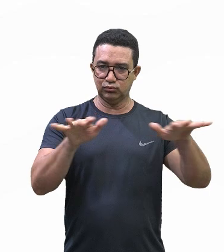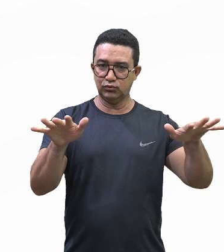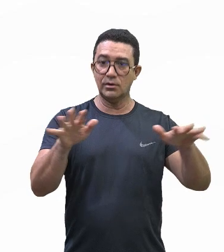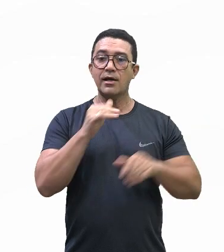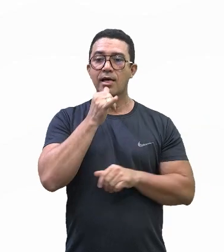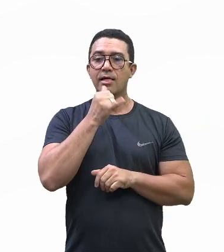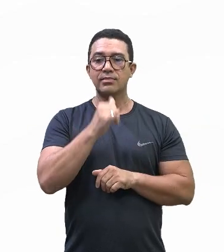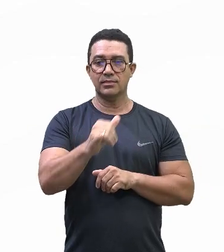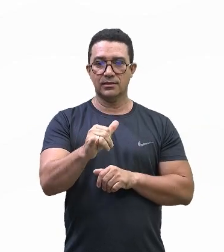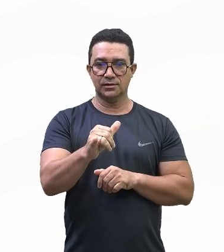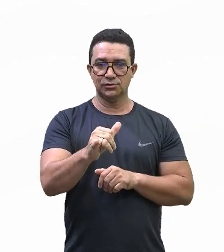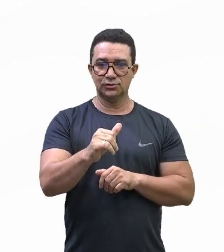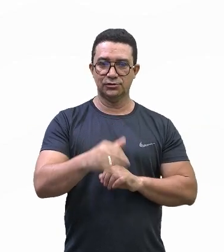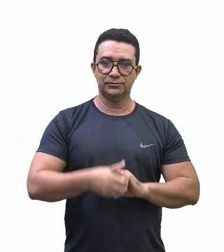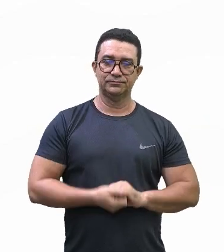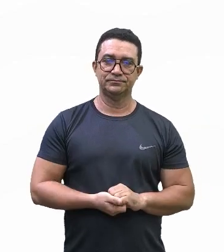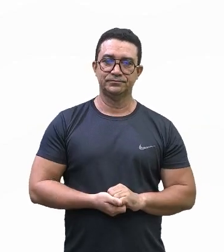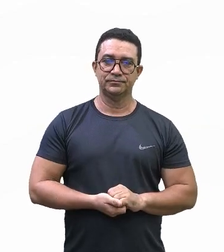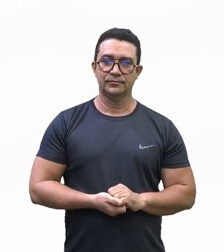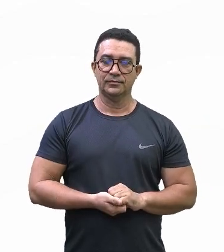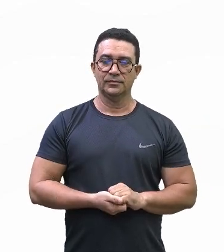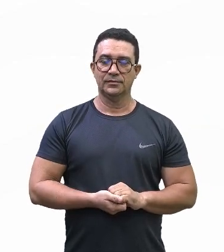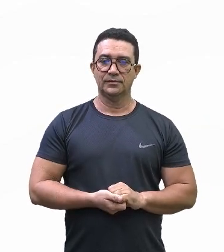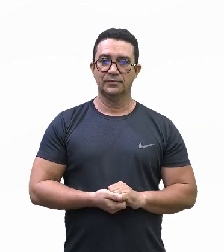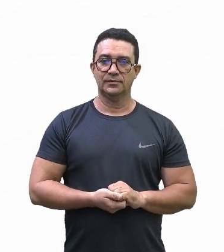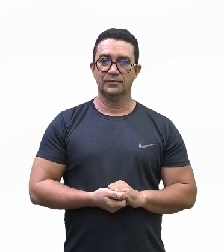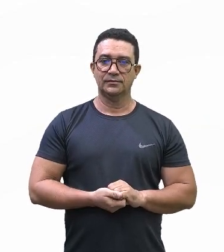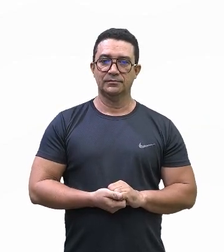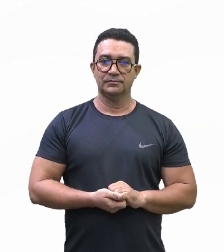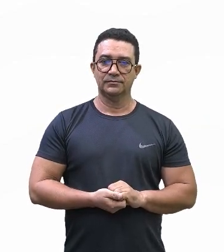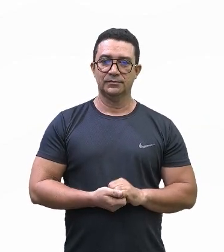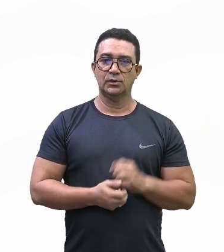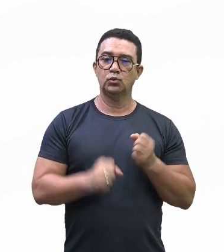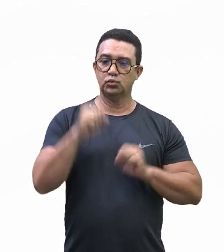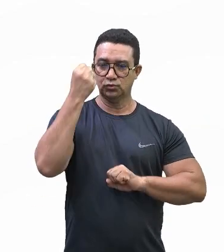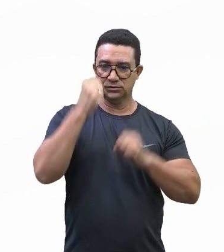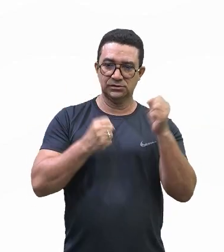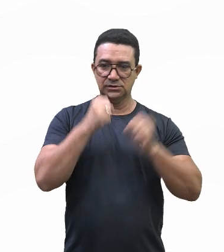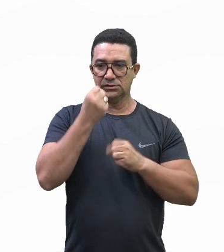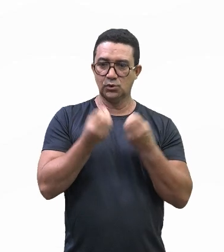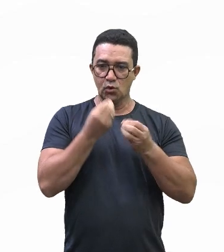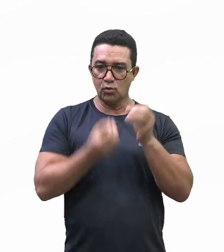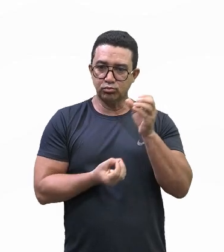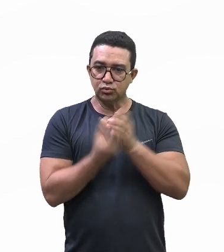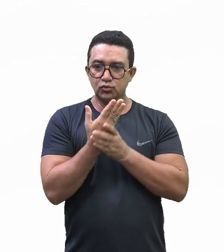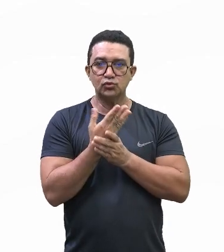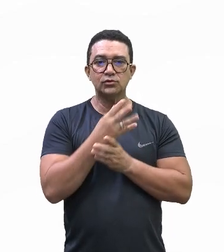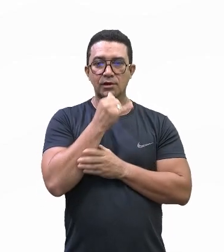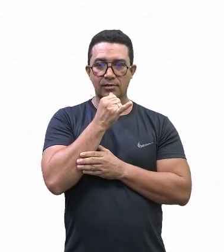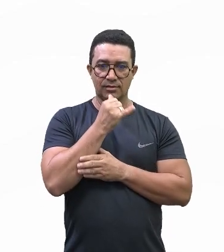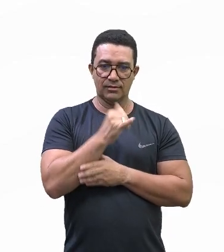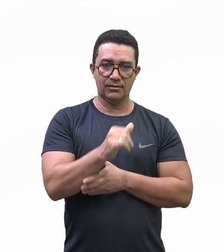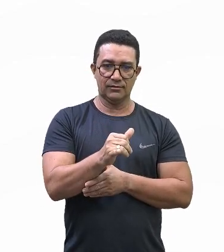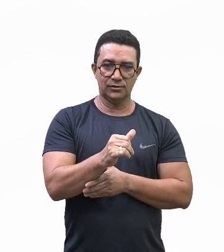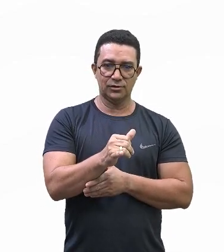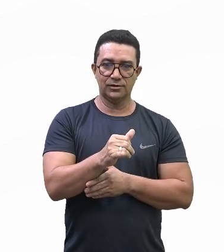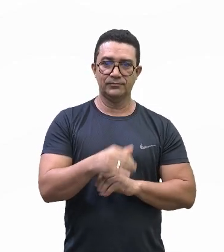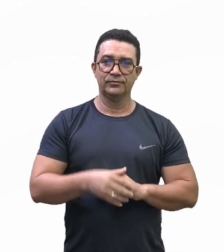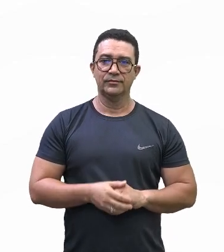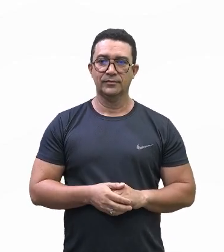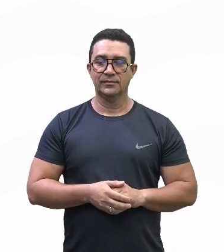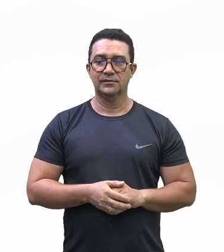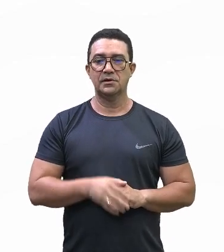e transmissão de energia elétrica. Também falaremos das usinas de geração